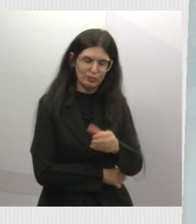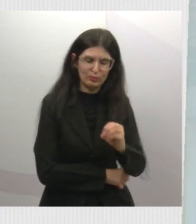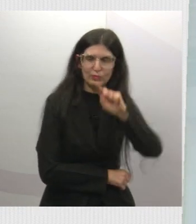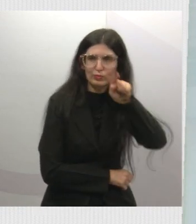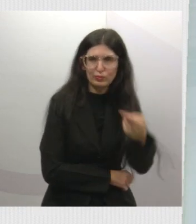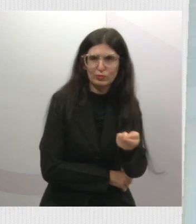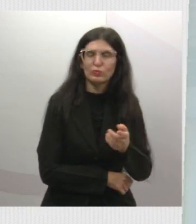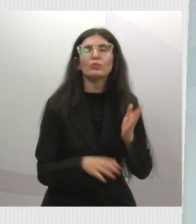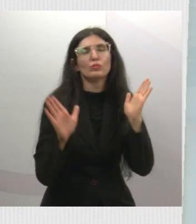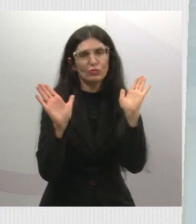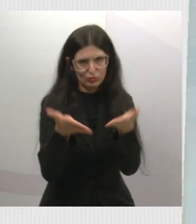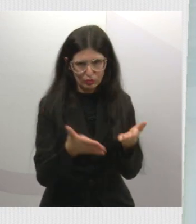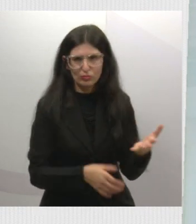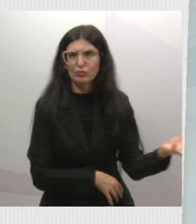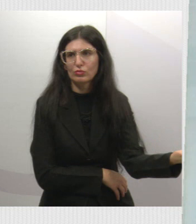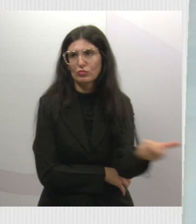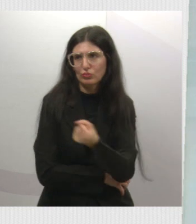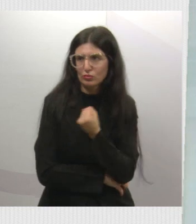arrecadado